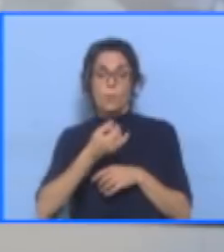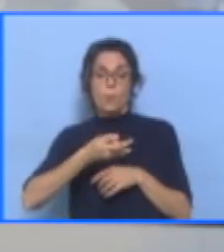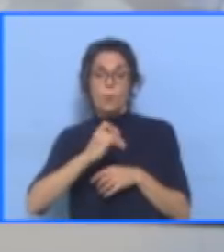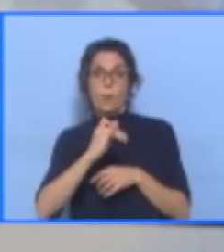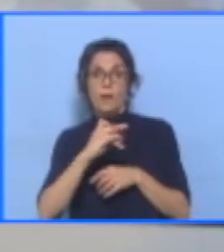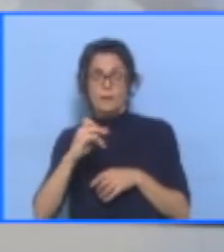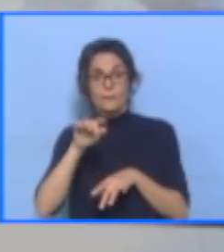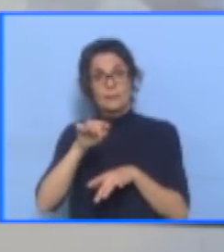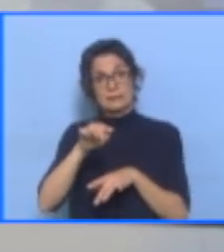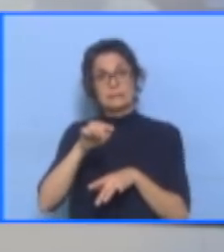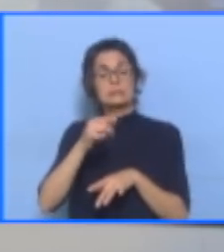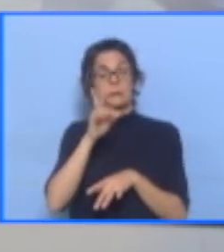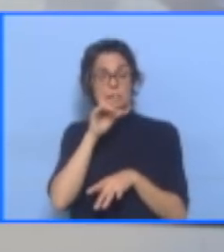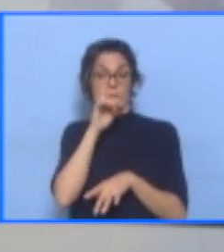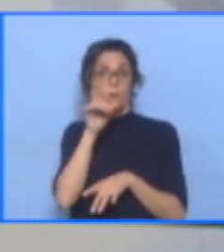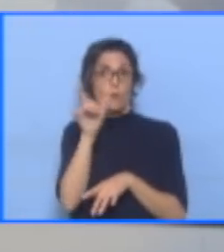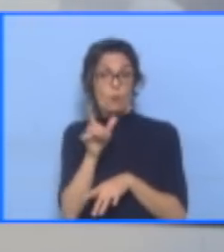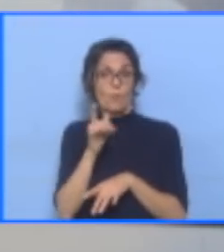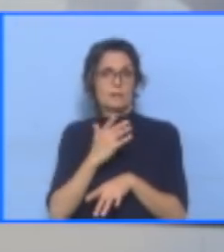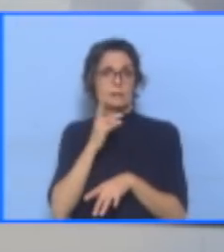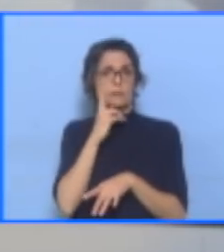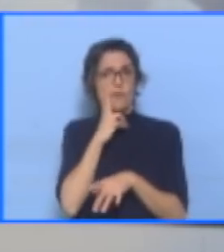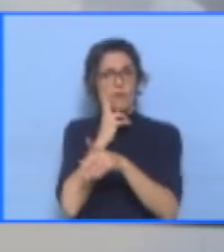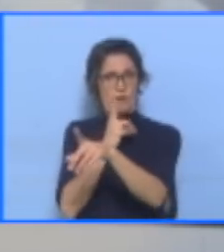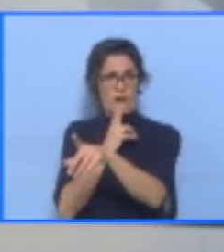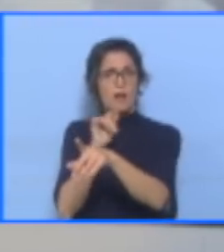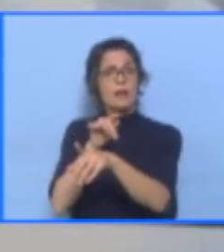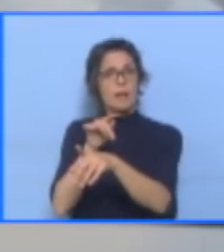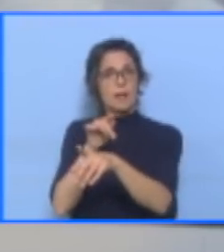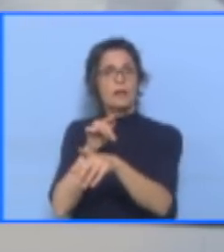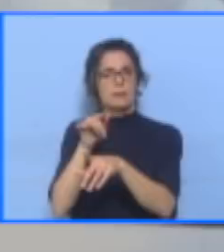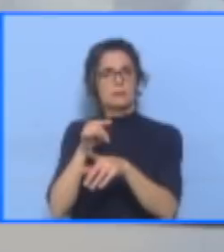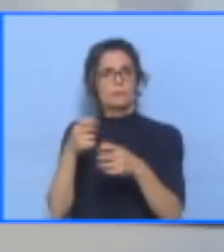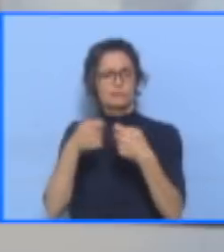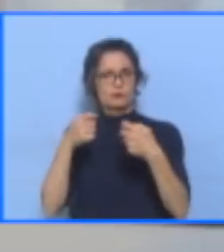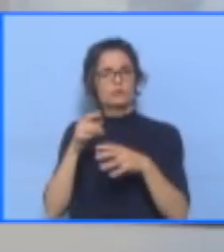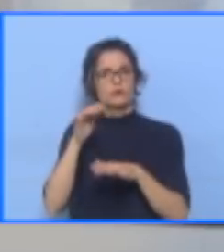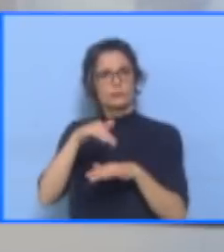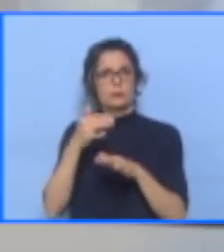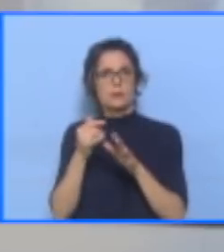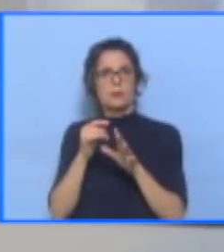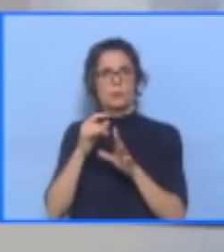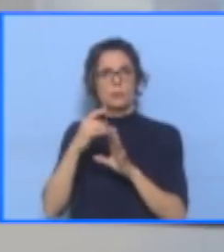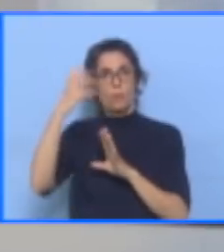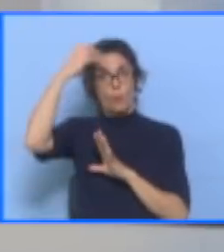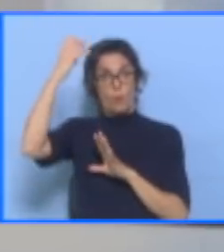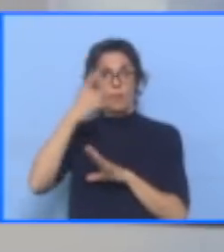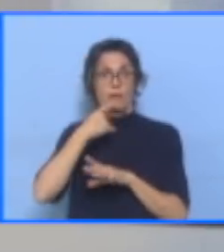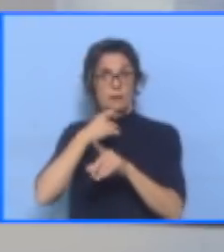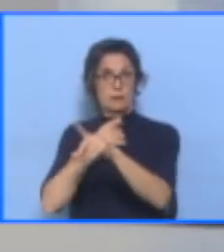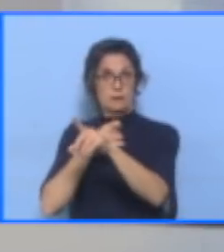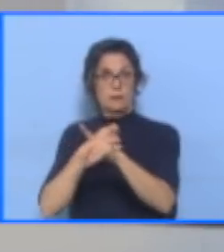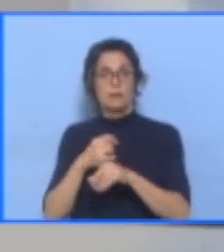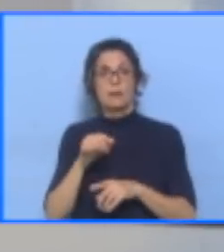que lhe custou a vida no choque final com o monarca britânico. E, portanto, essa responsabilidade social tem tudo a ver com